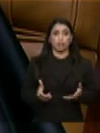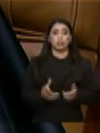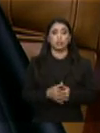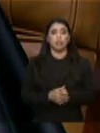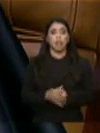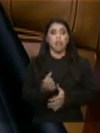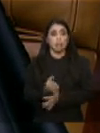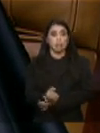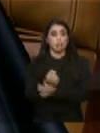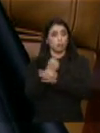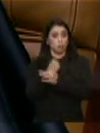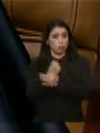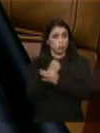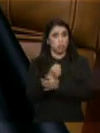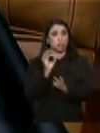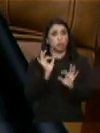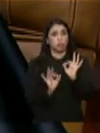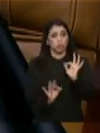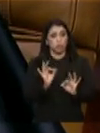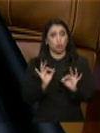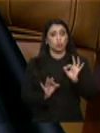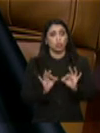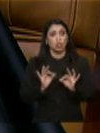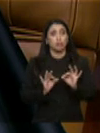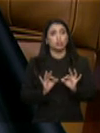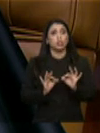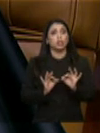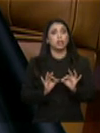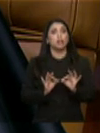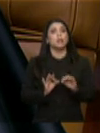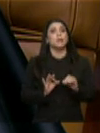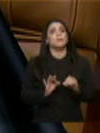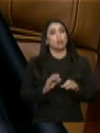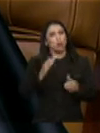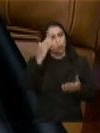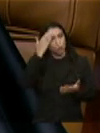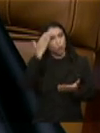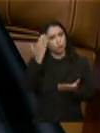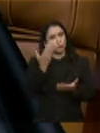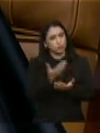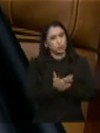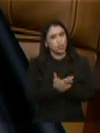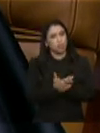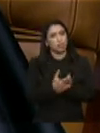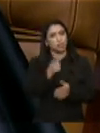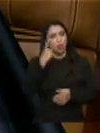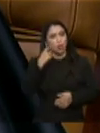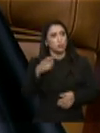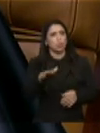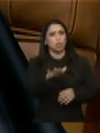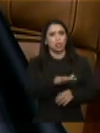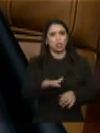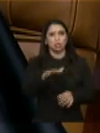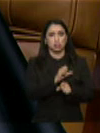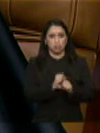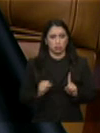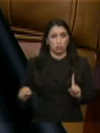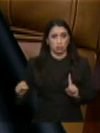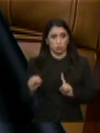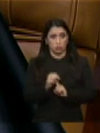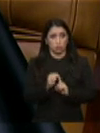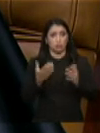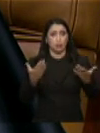de segurança jurídica na sua dimensão da proteção da confiança ou de interesse social. No